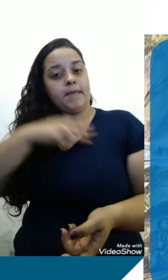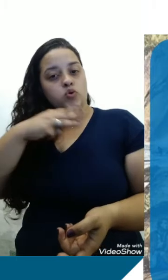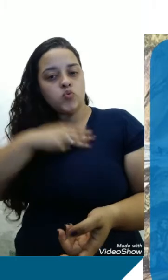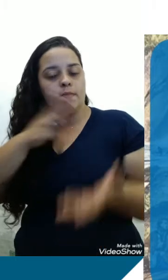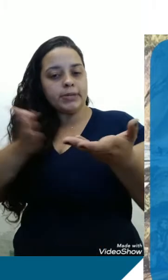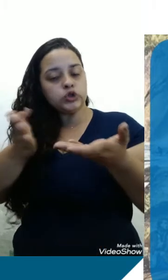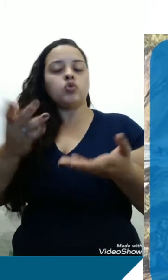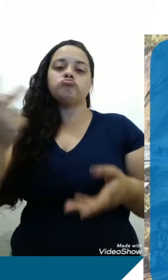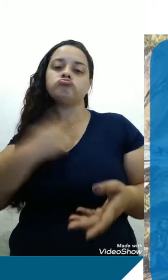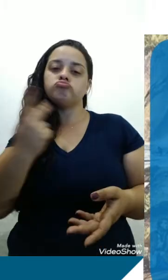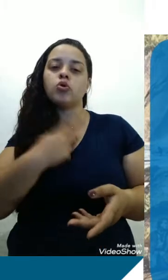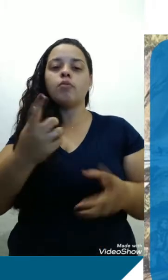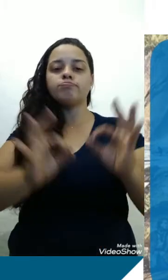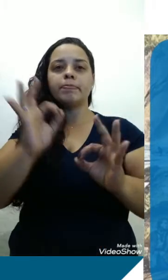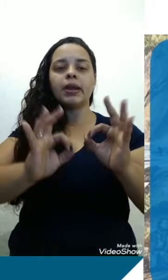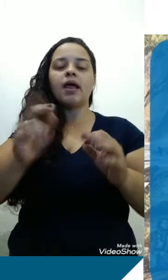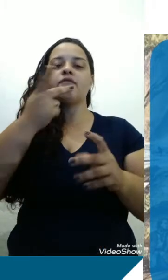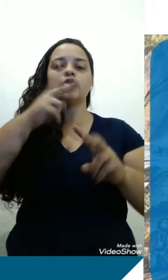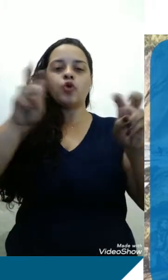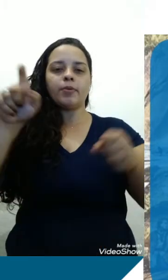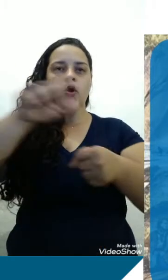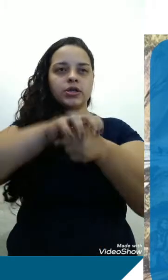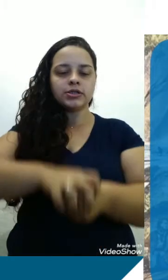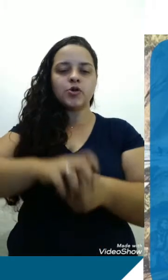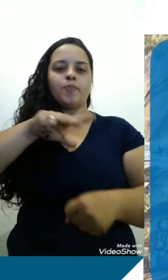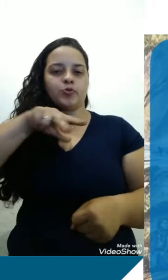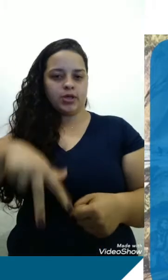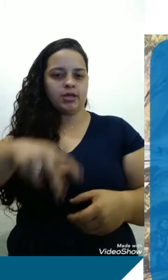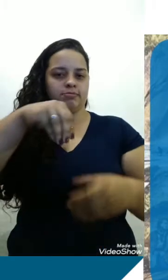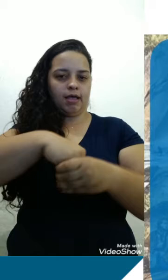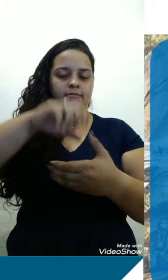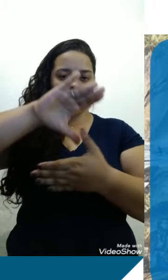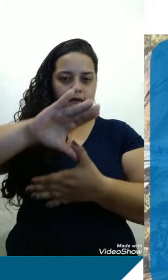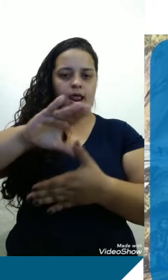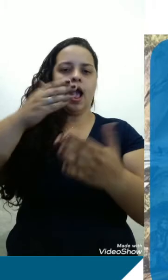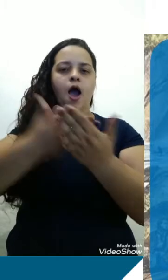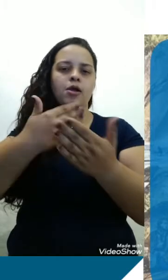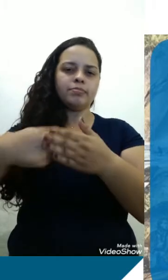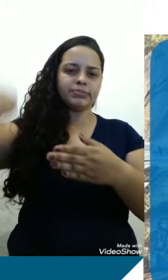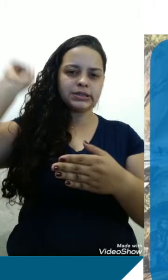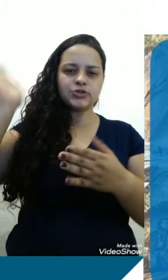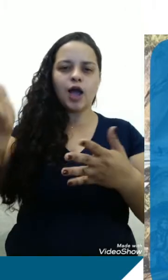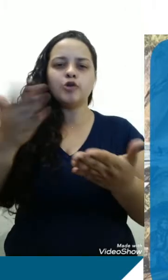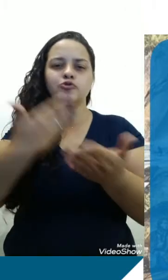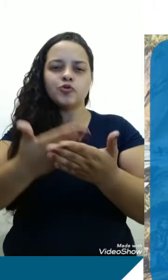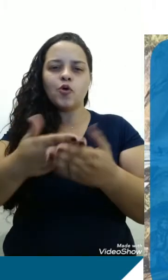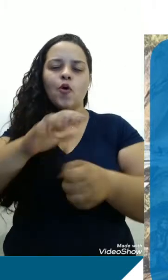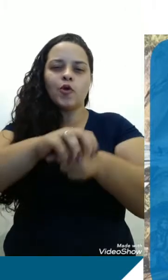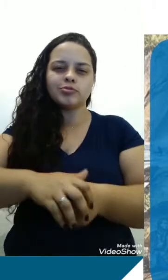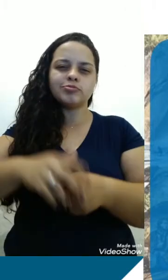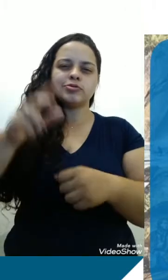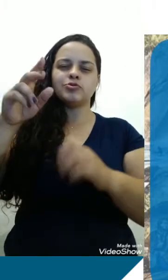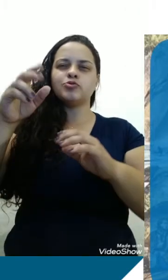essa aula para dar sequência ao nosso estudo sobre a colonização portuguesa na América. Na aula passada, nós estudamos a colonização durante